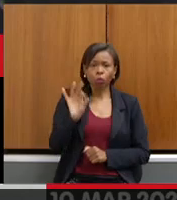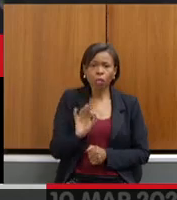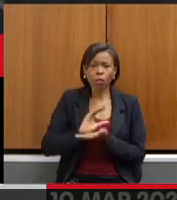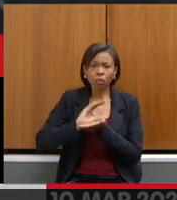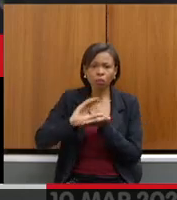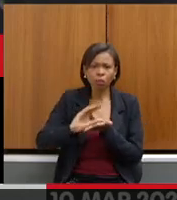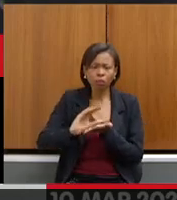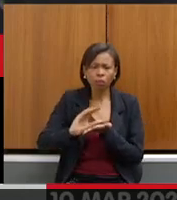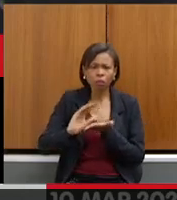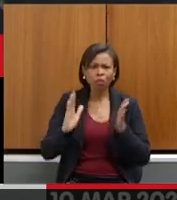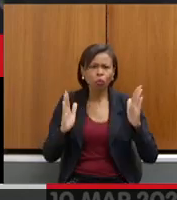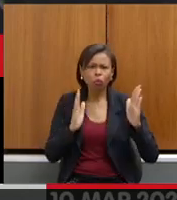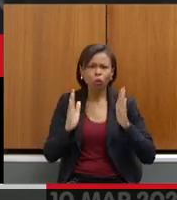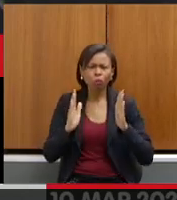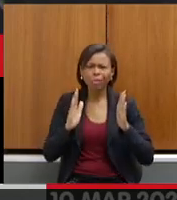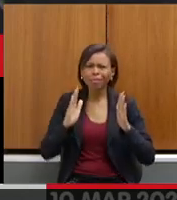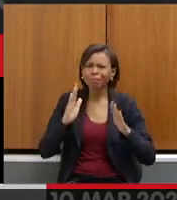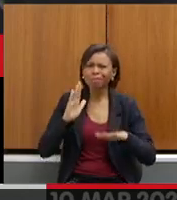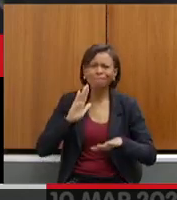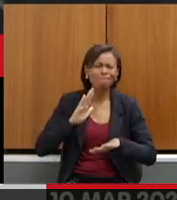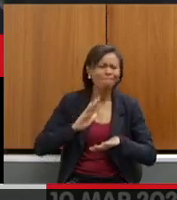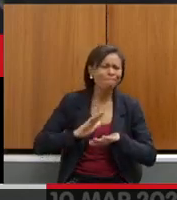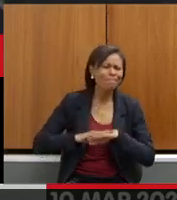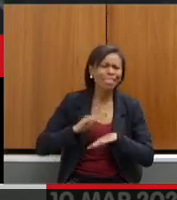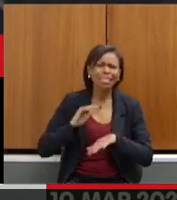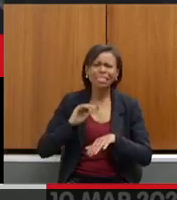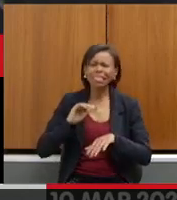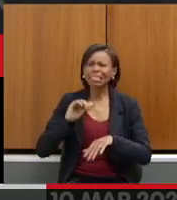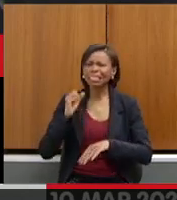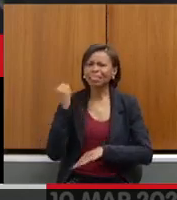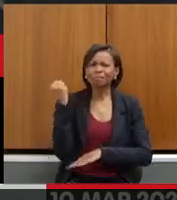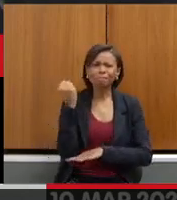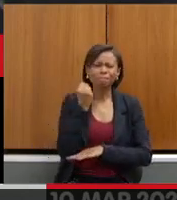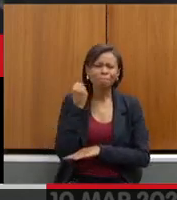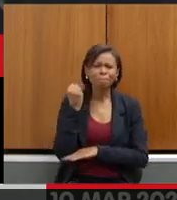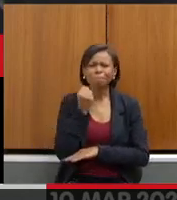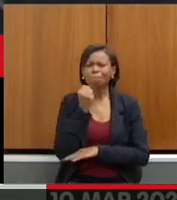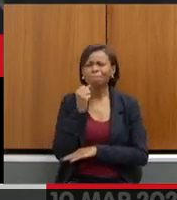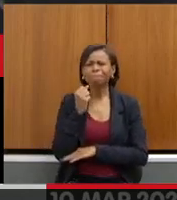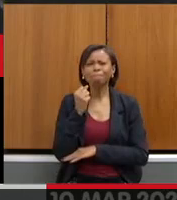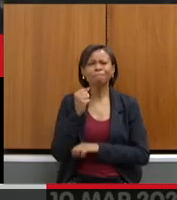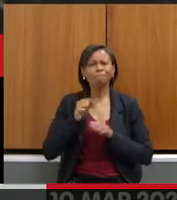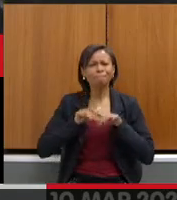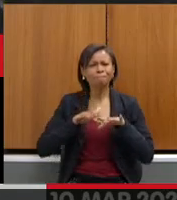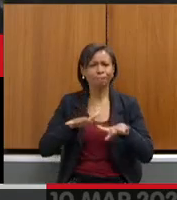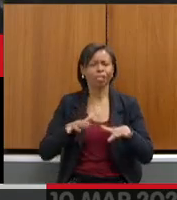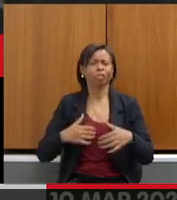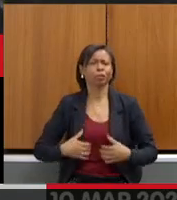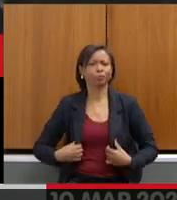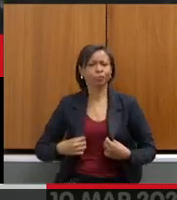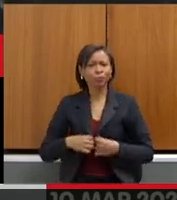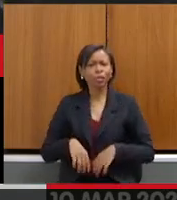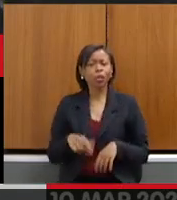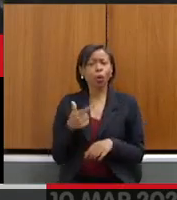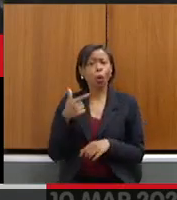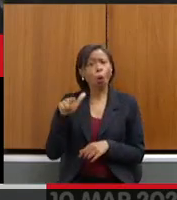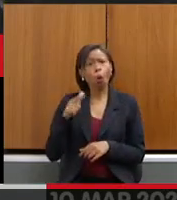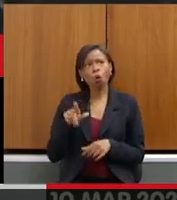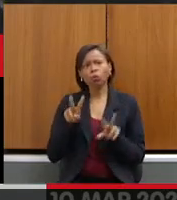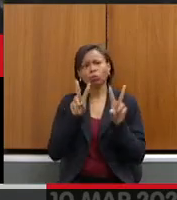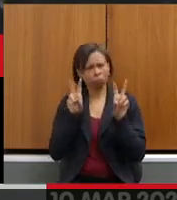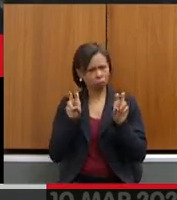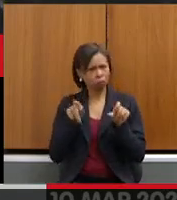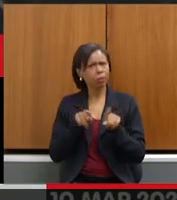é o momento de maior crise da Saúde Pública do Estado de Minas Gerais outra questão importante a respeito dos investimentos em saúde